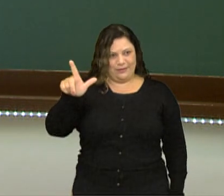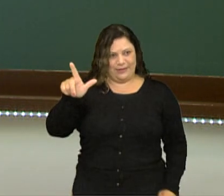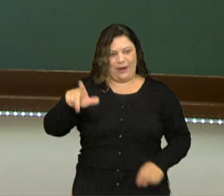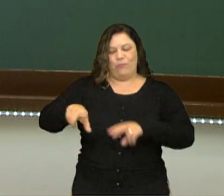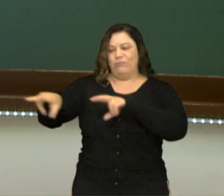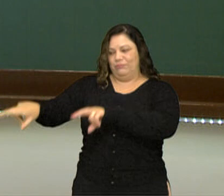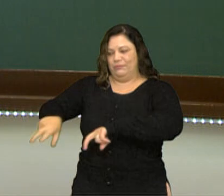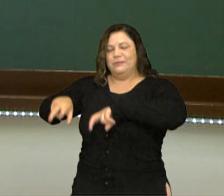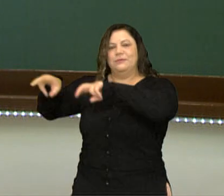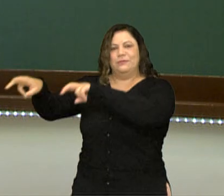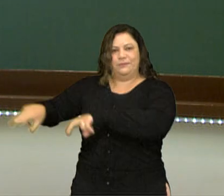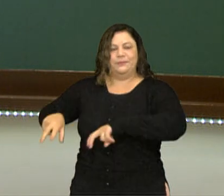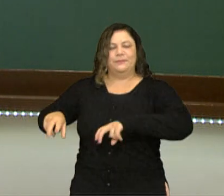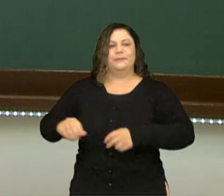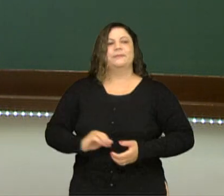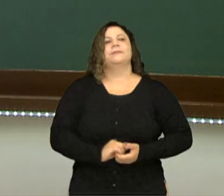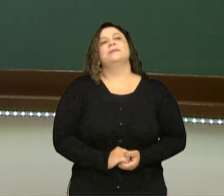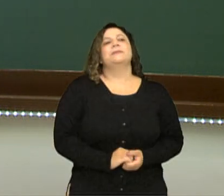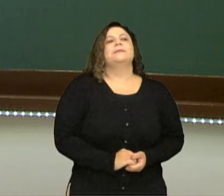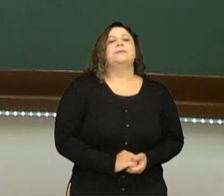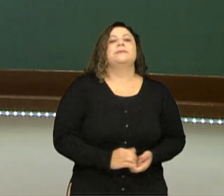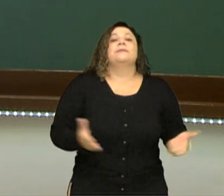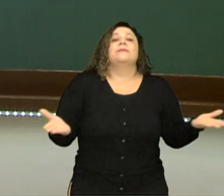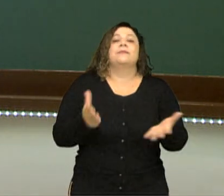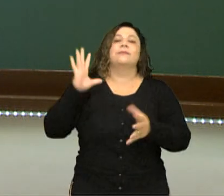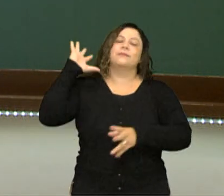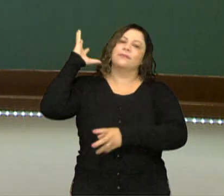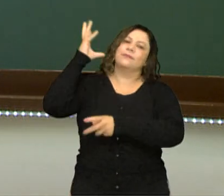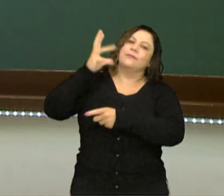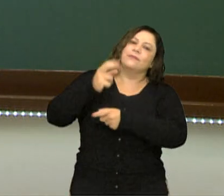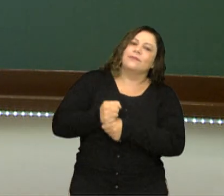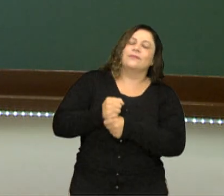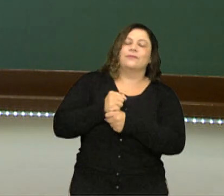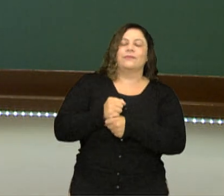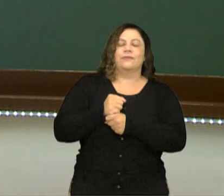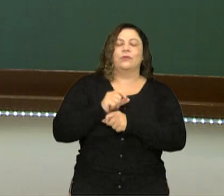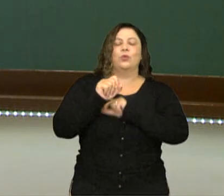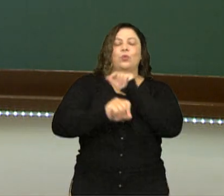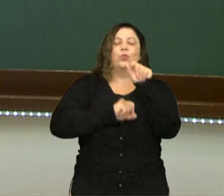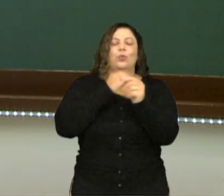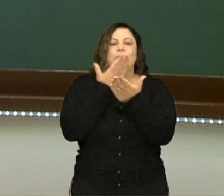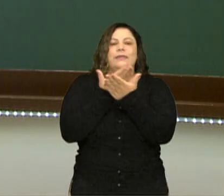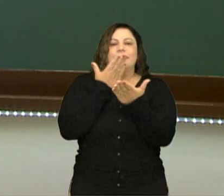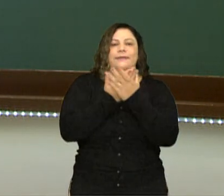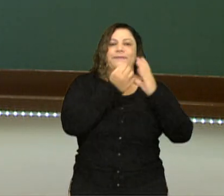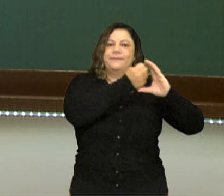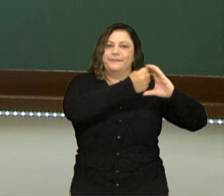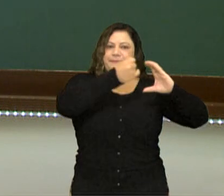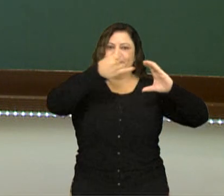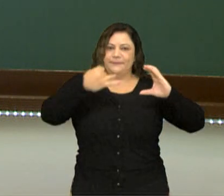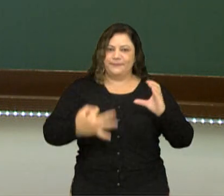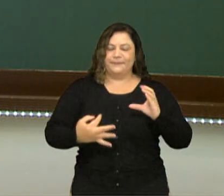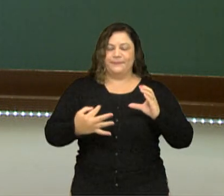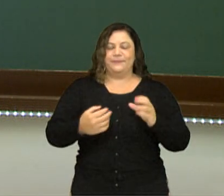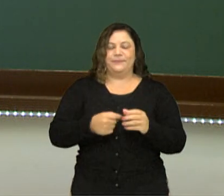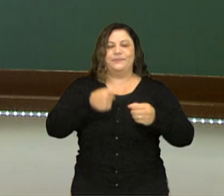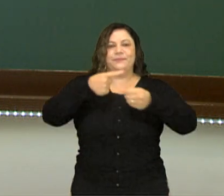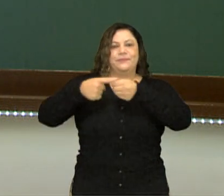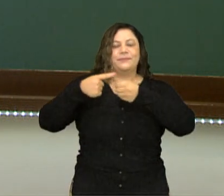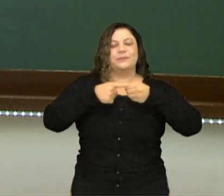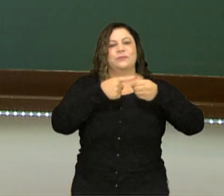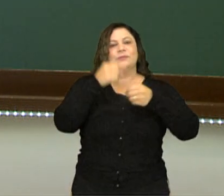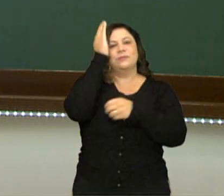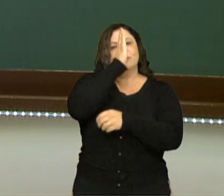para a urbanização do Brasil. E aí, retomando um pouquinho o que nós estudamos, características da urbanização do